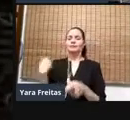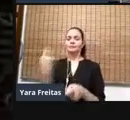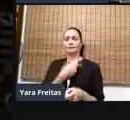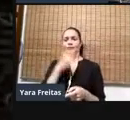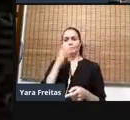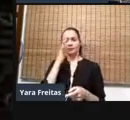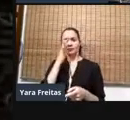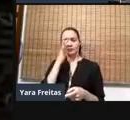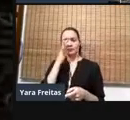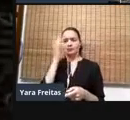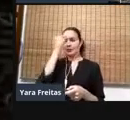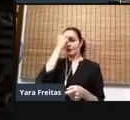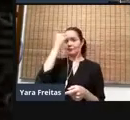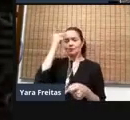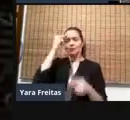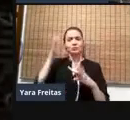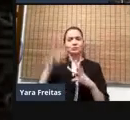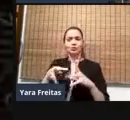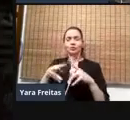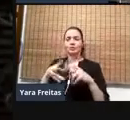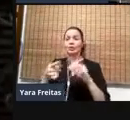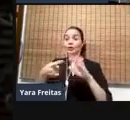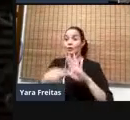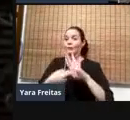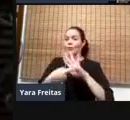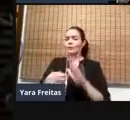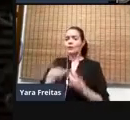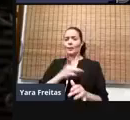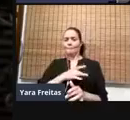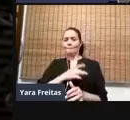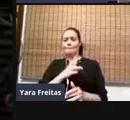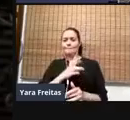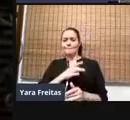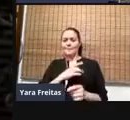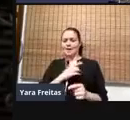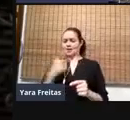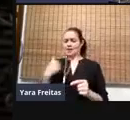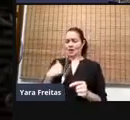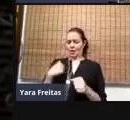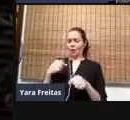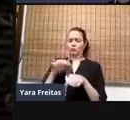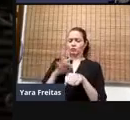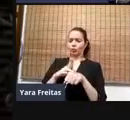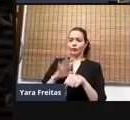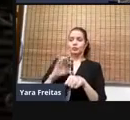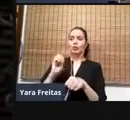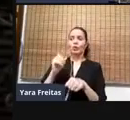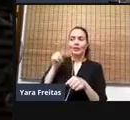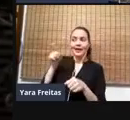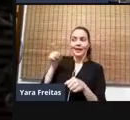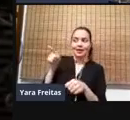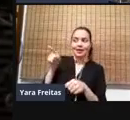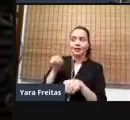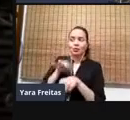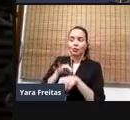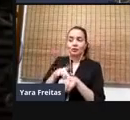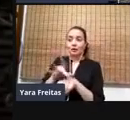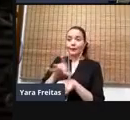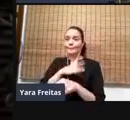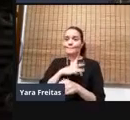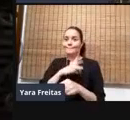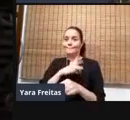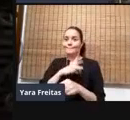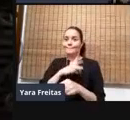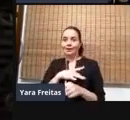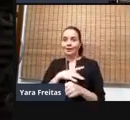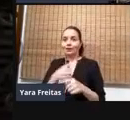as pessoas, de um modo geral, apresentam medo, né, em relação a essa doença que a gente se sabe, né, que não existe